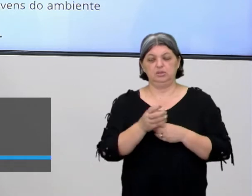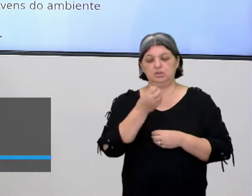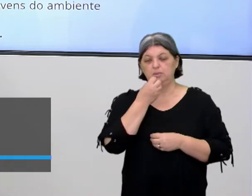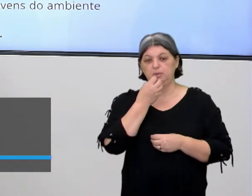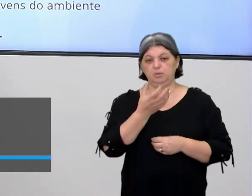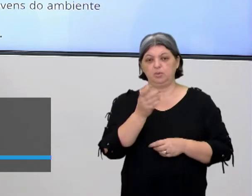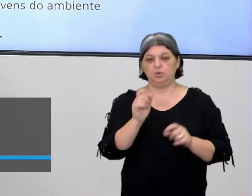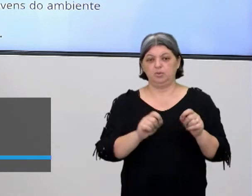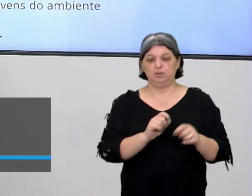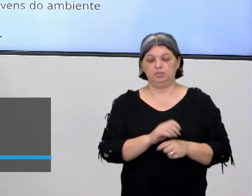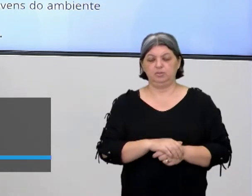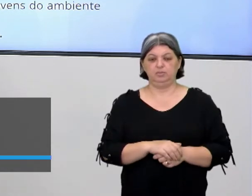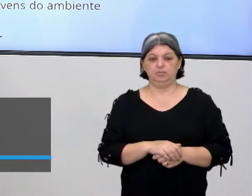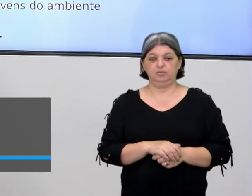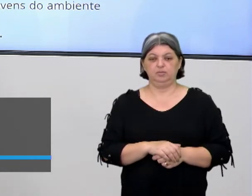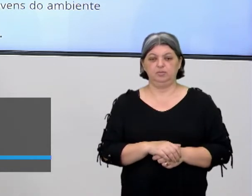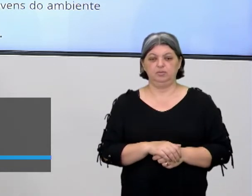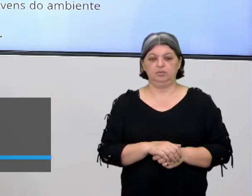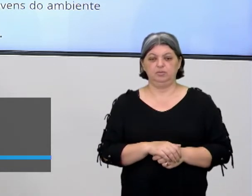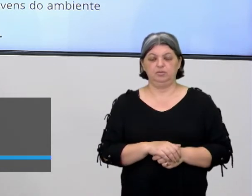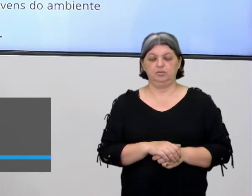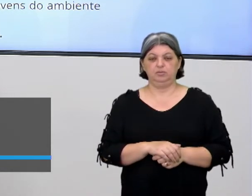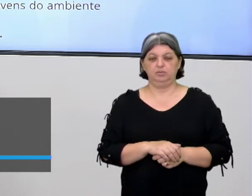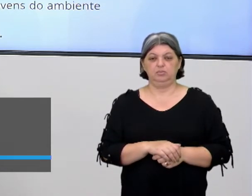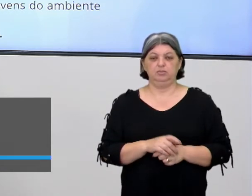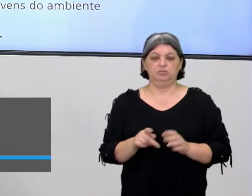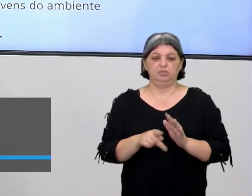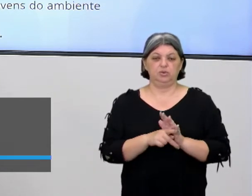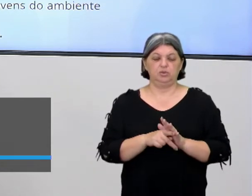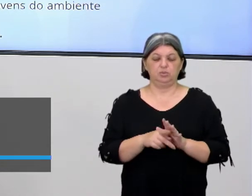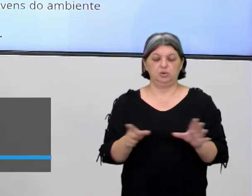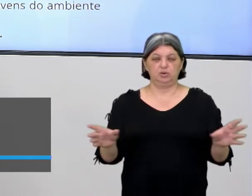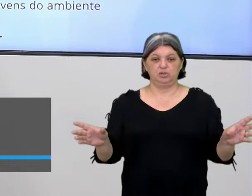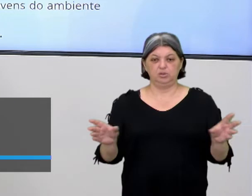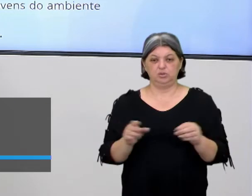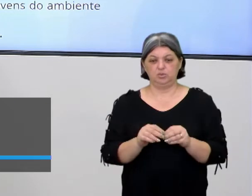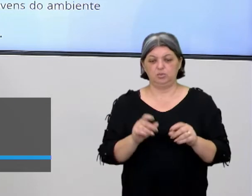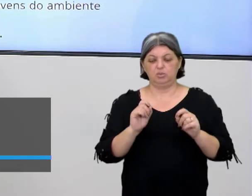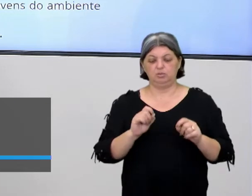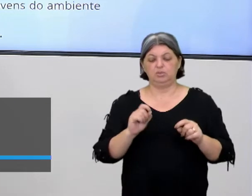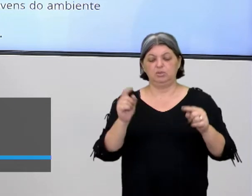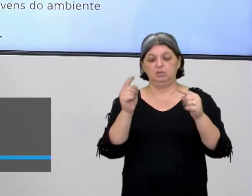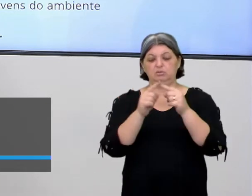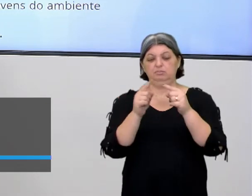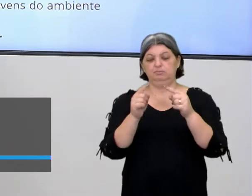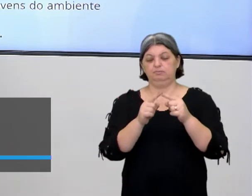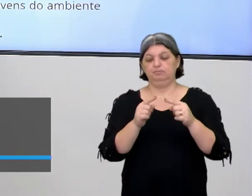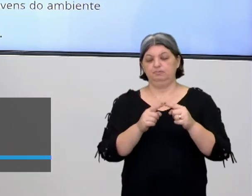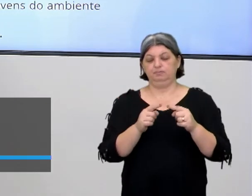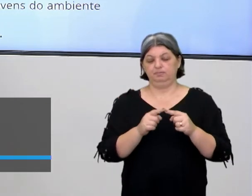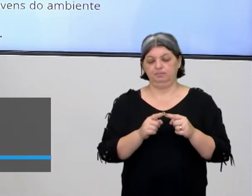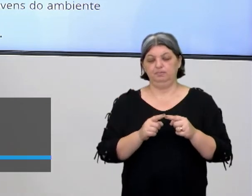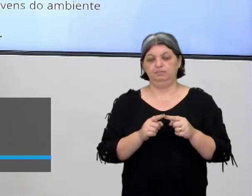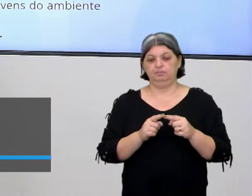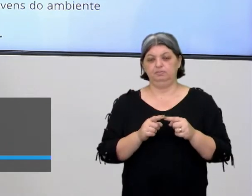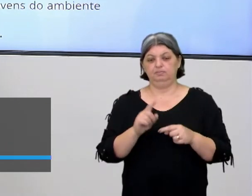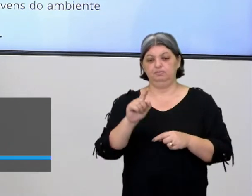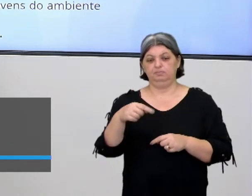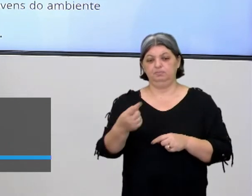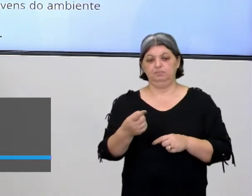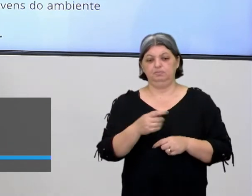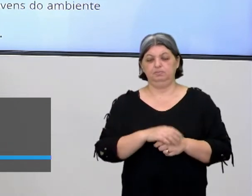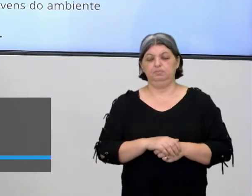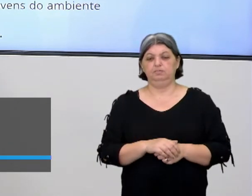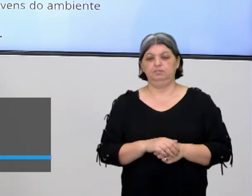aí, né, um grande resumo e traçar paralelos aí com o que pode vir depois, tá ok? Então